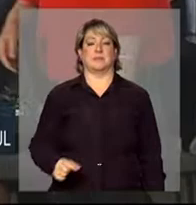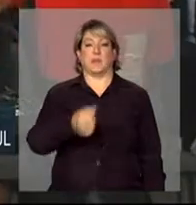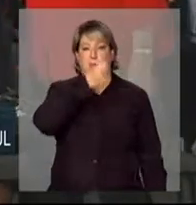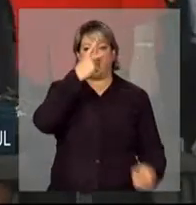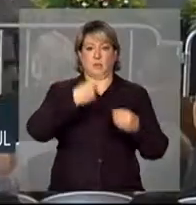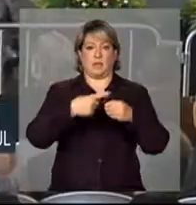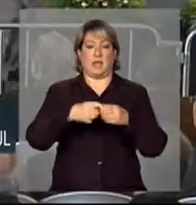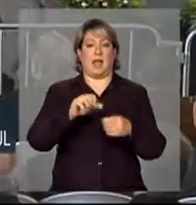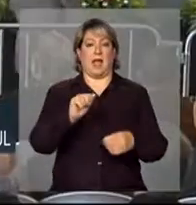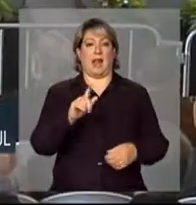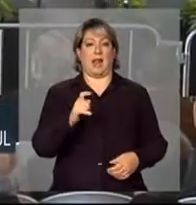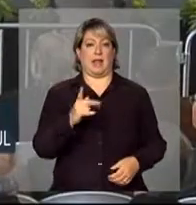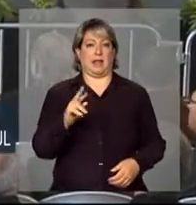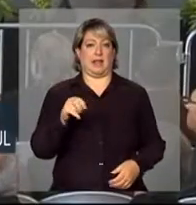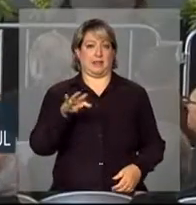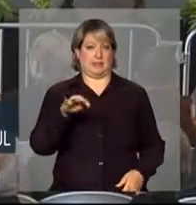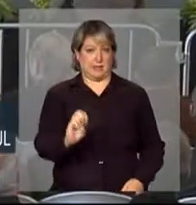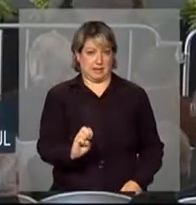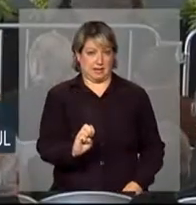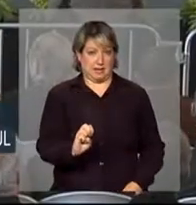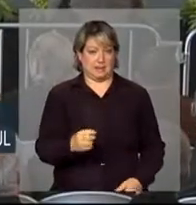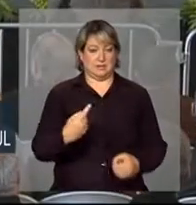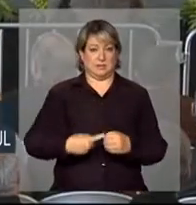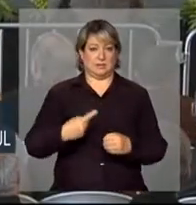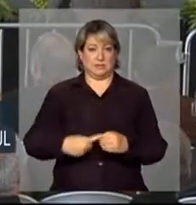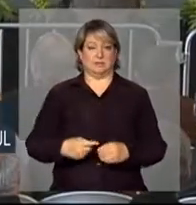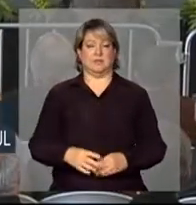Município de Alegrete, Erasmo Guterres Silva.